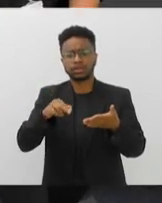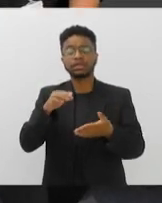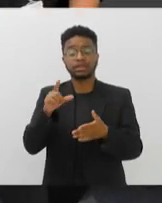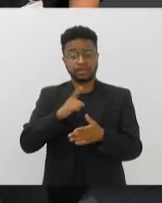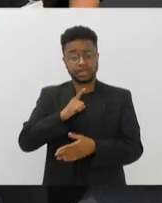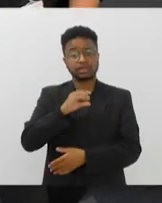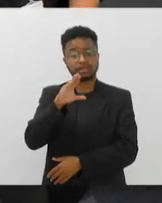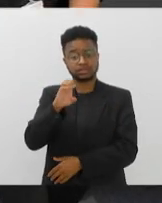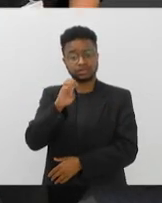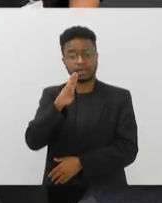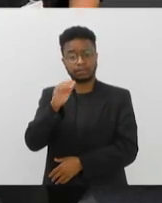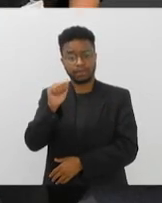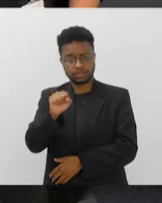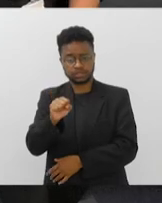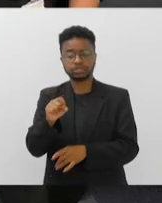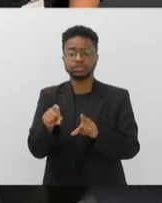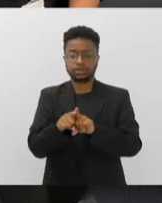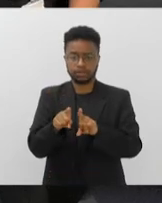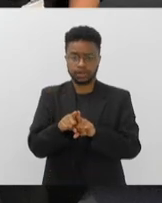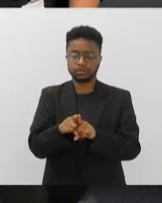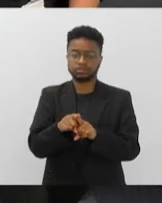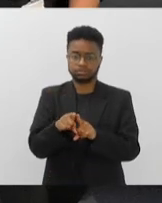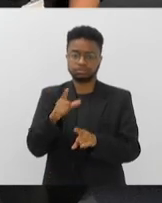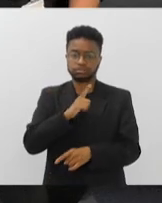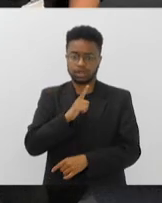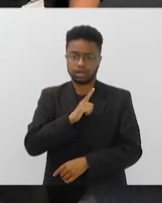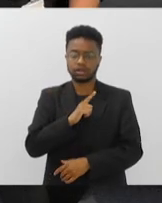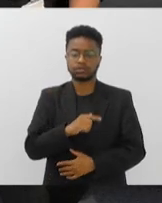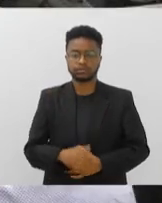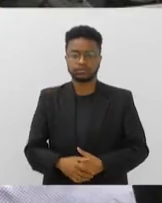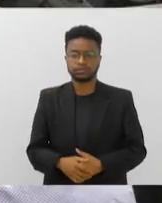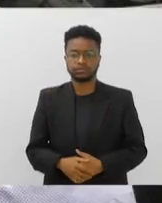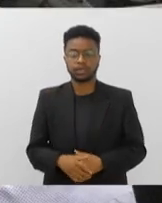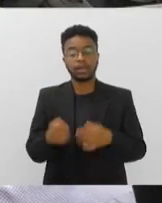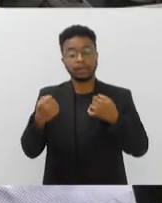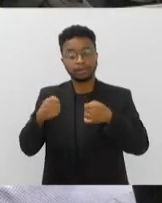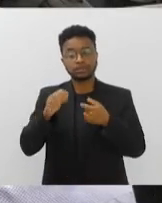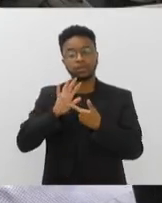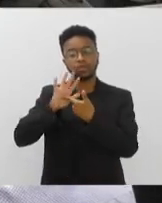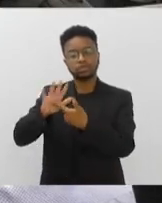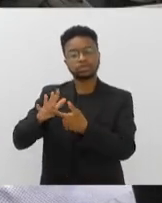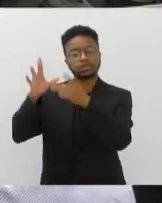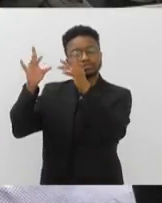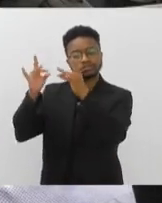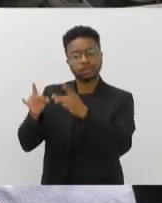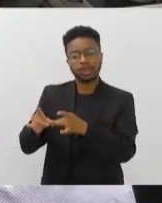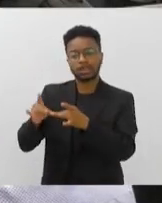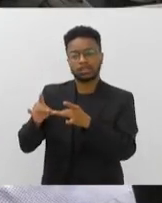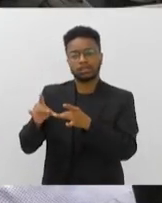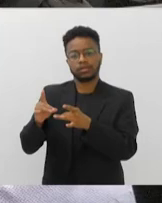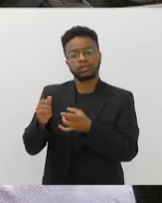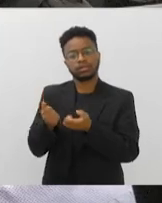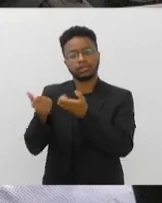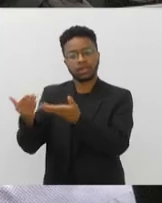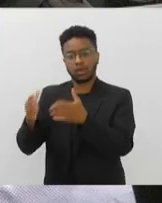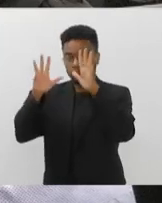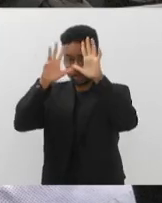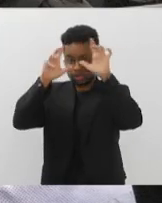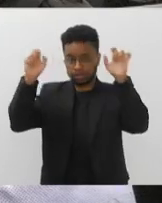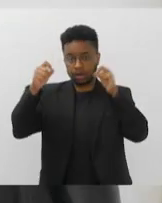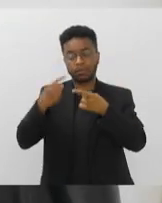nós temos o sebas o quintal de ano tem o sebas nós temos que apresentar tudo bonitinho pro tribunal para